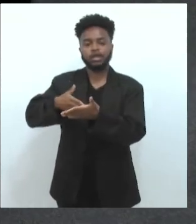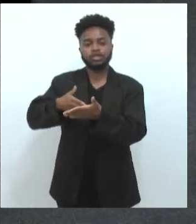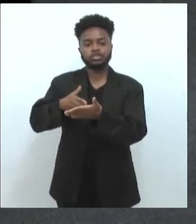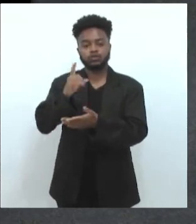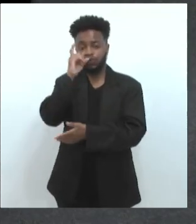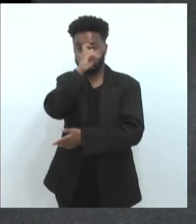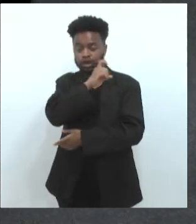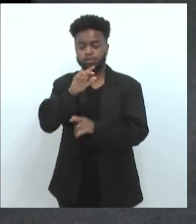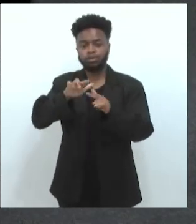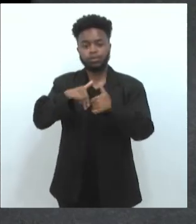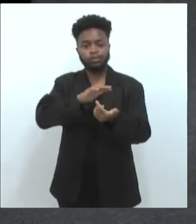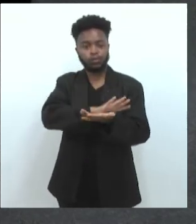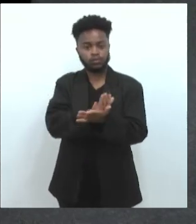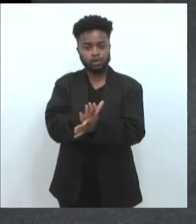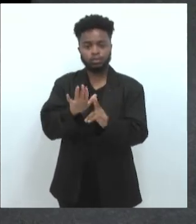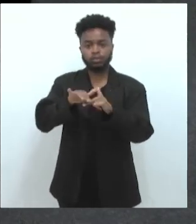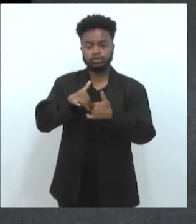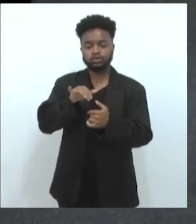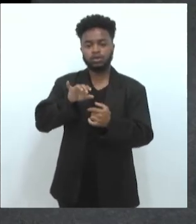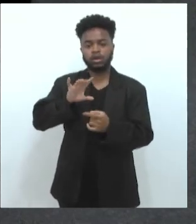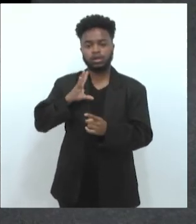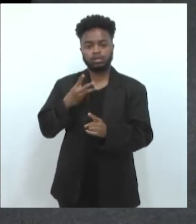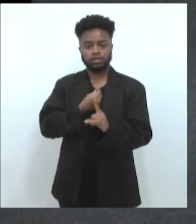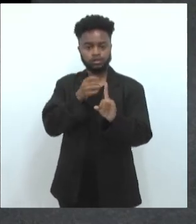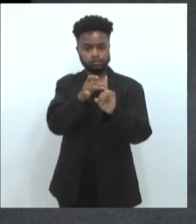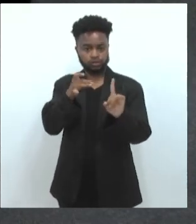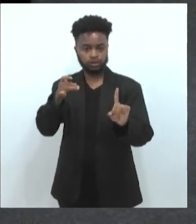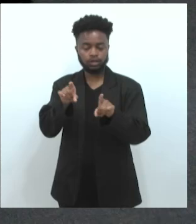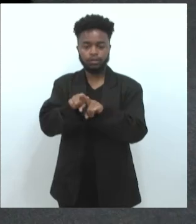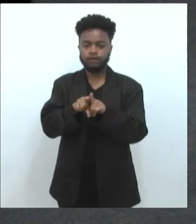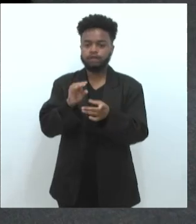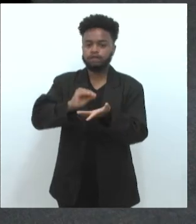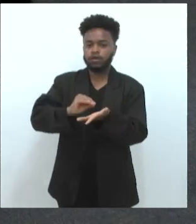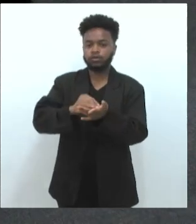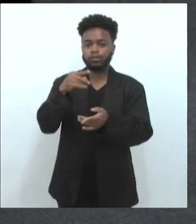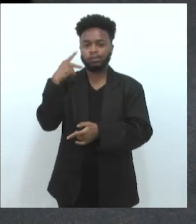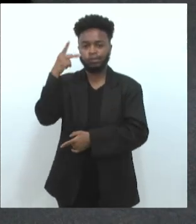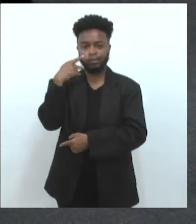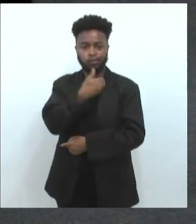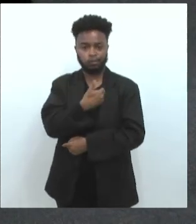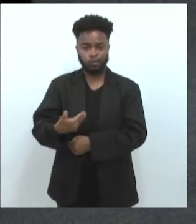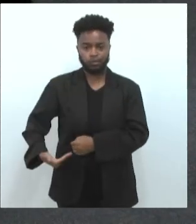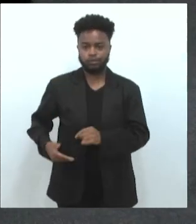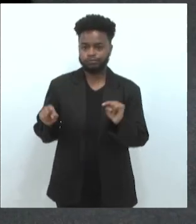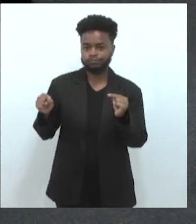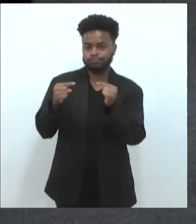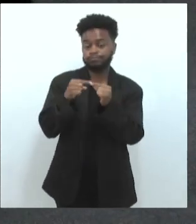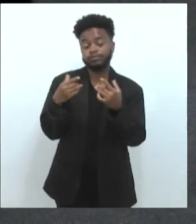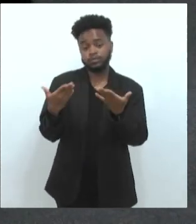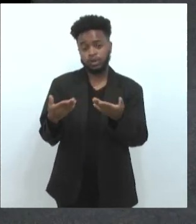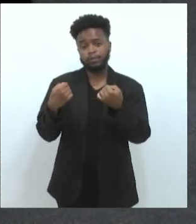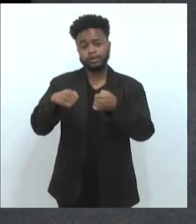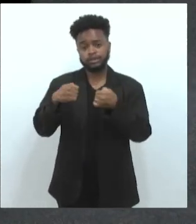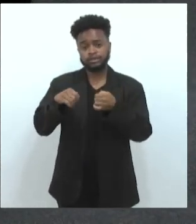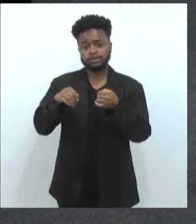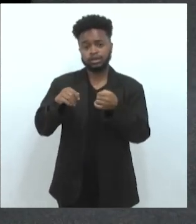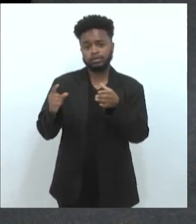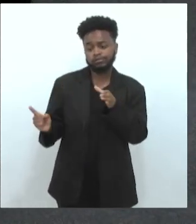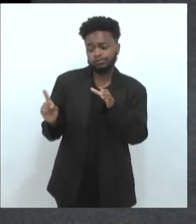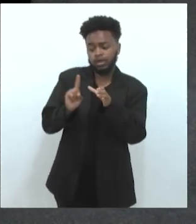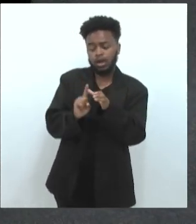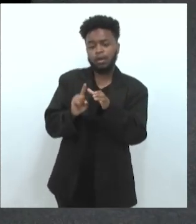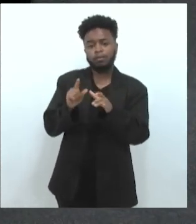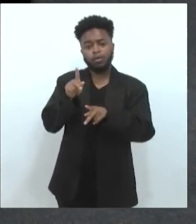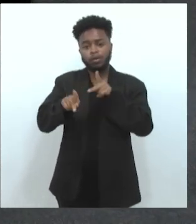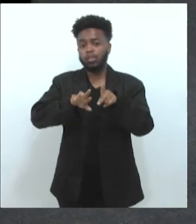pela transfobia e pela falta de políticas públicas adequadas. Então, incluir essa população não é uma questão